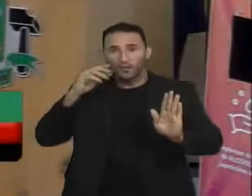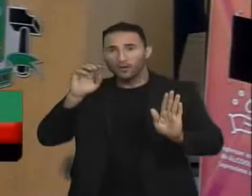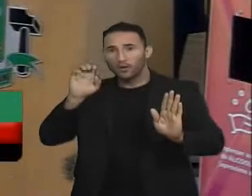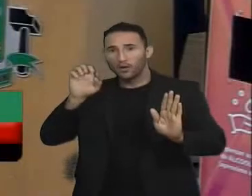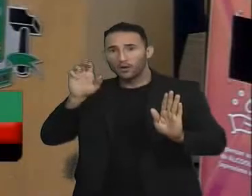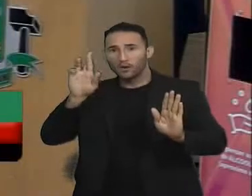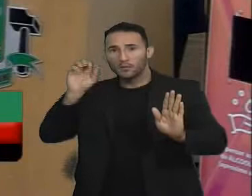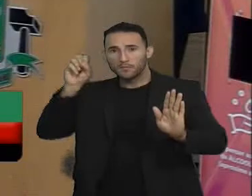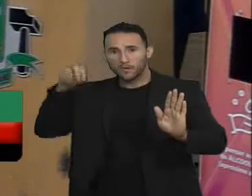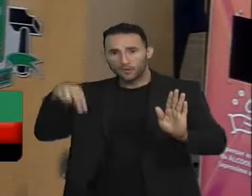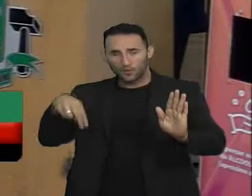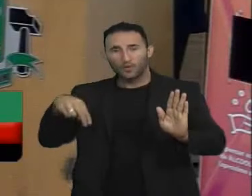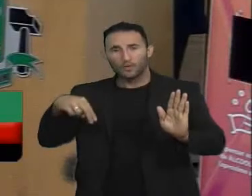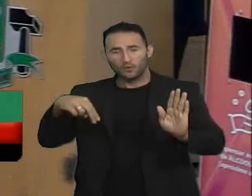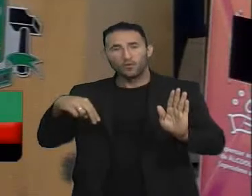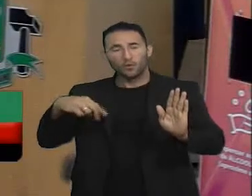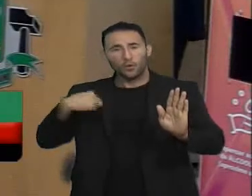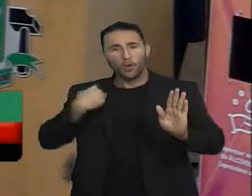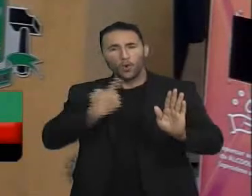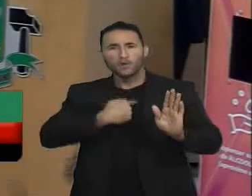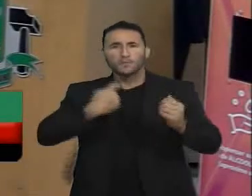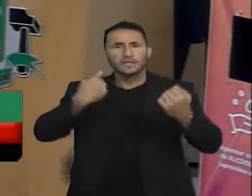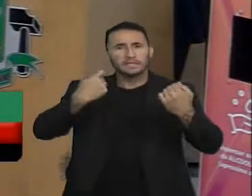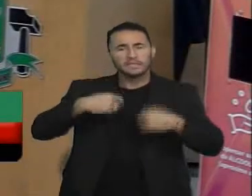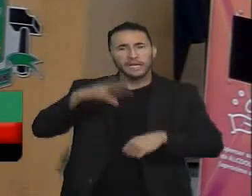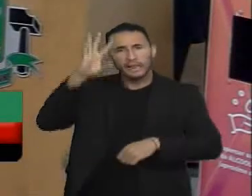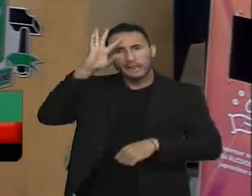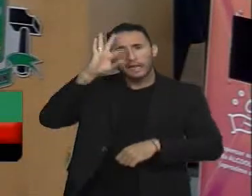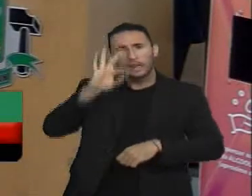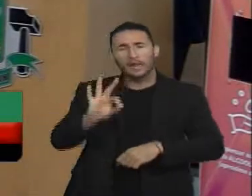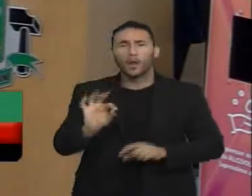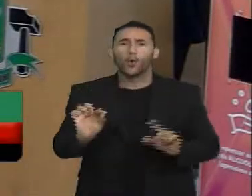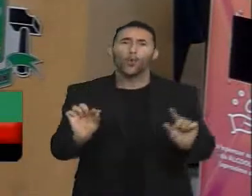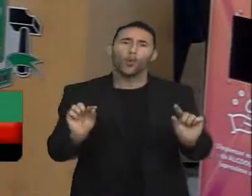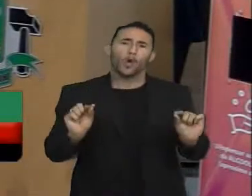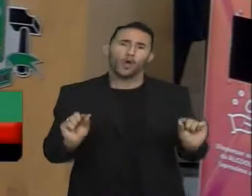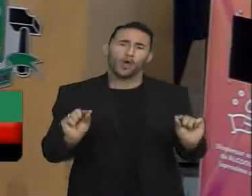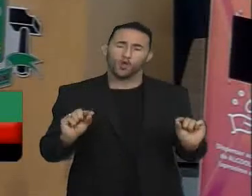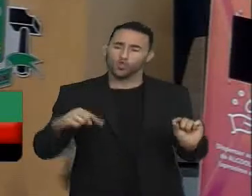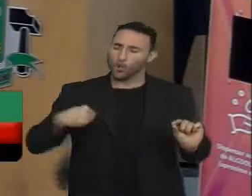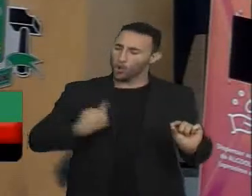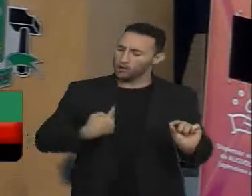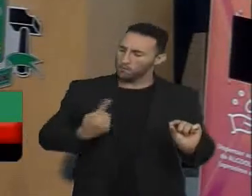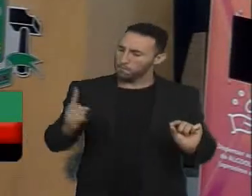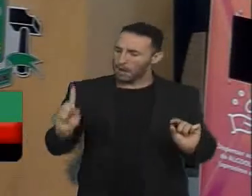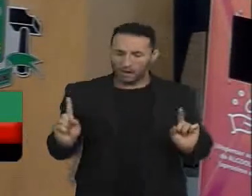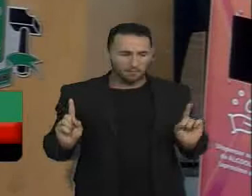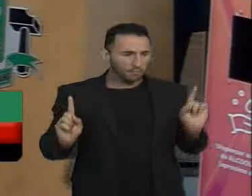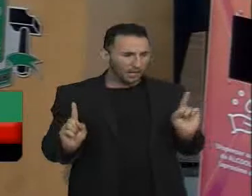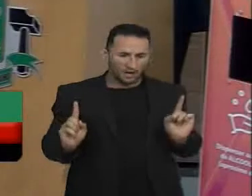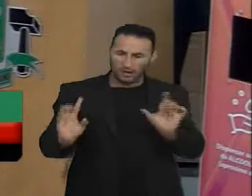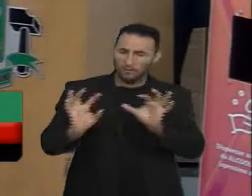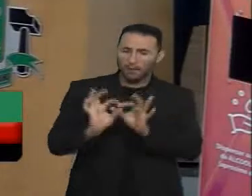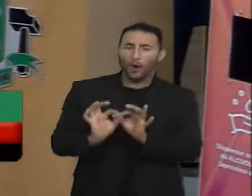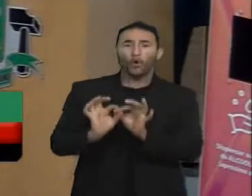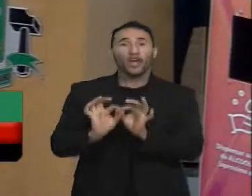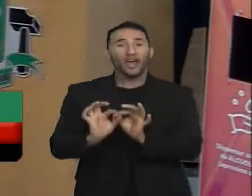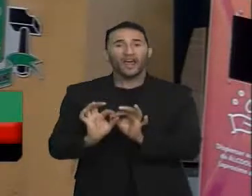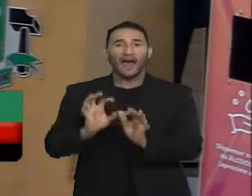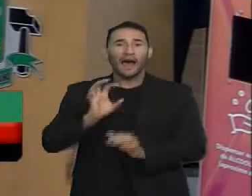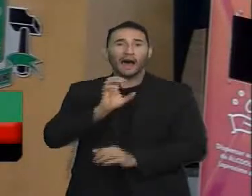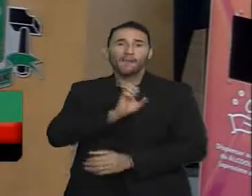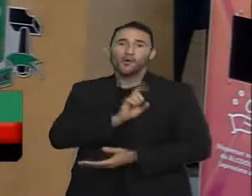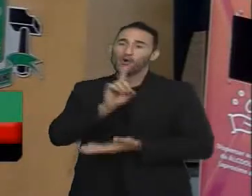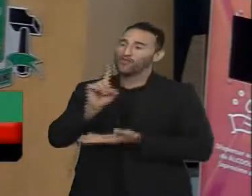Emerson Osasco. E nós devemos entender que o que nos une, que é o amor de